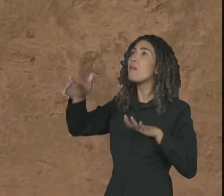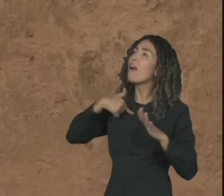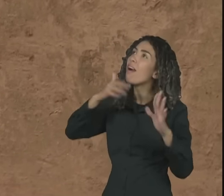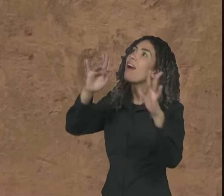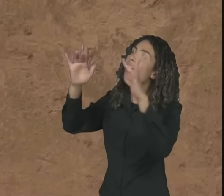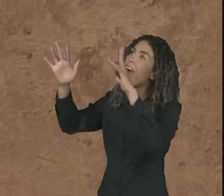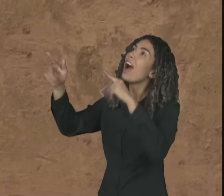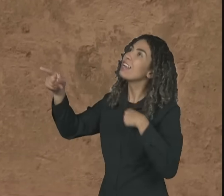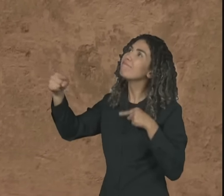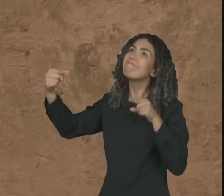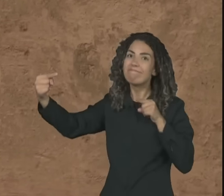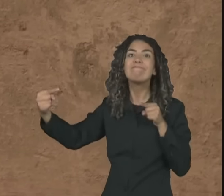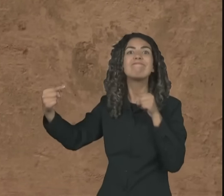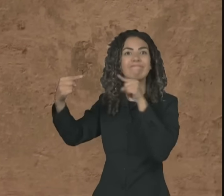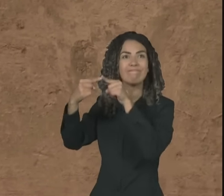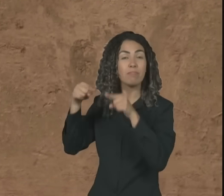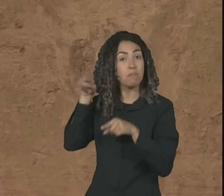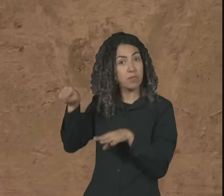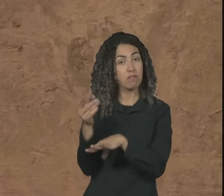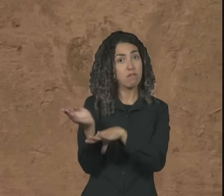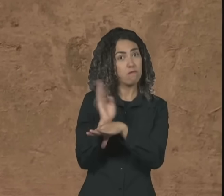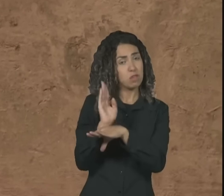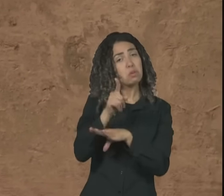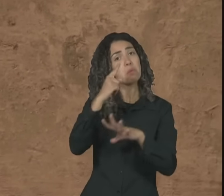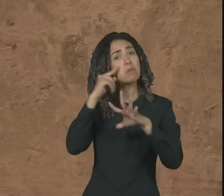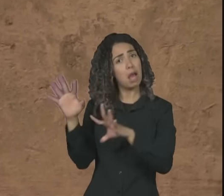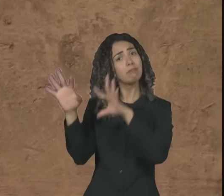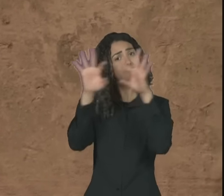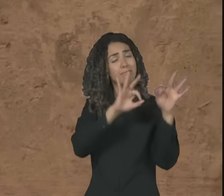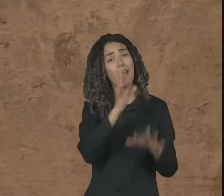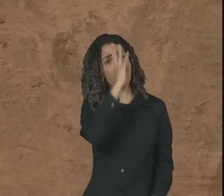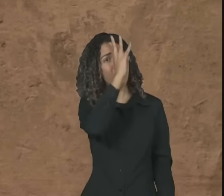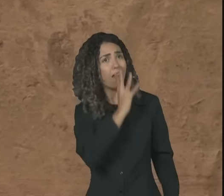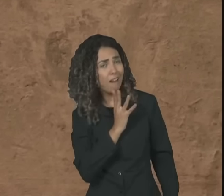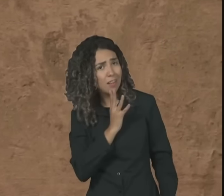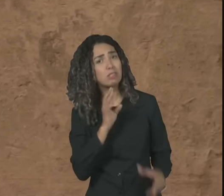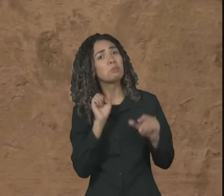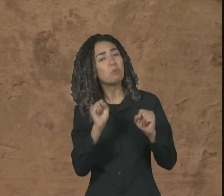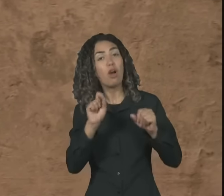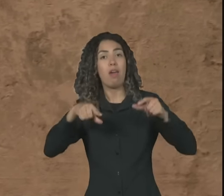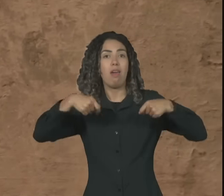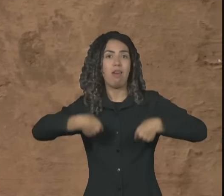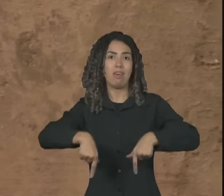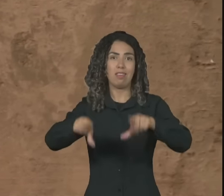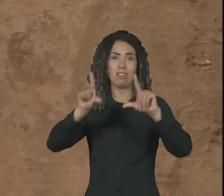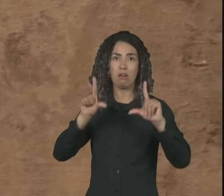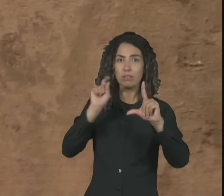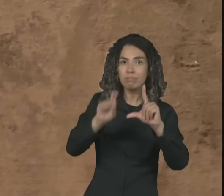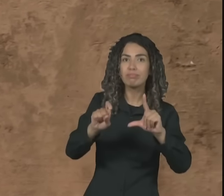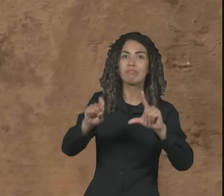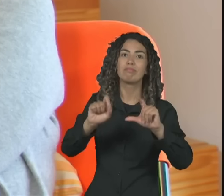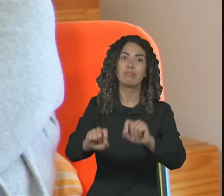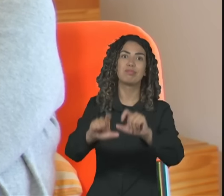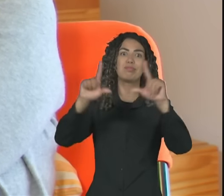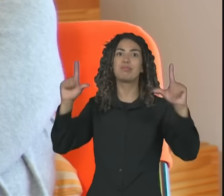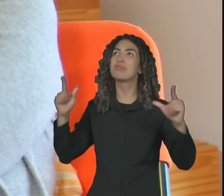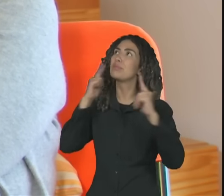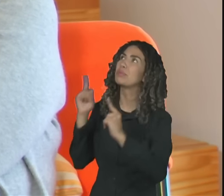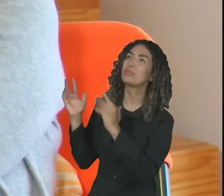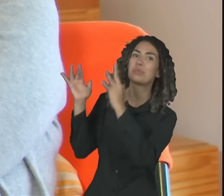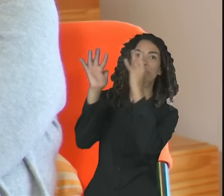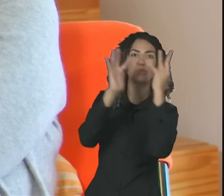O filme Do Colo da Terra pode ser acessado gratuitamente na plataforma Itaú Cultural Play. Criança,